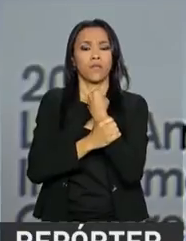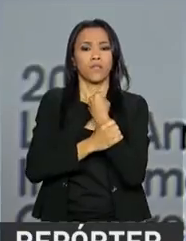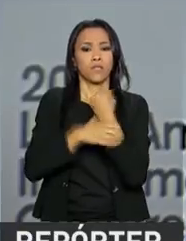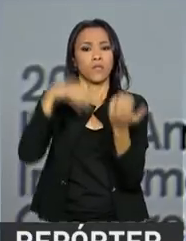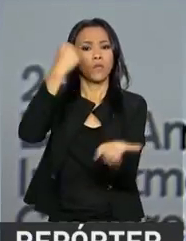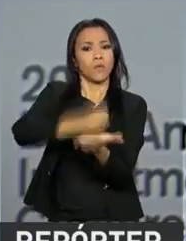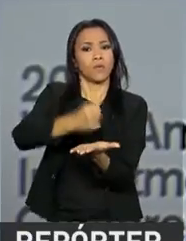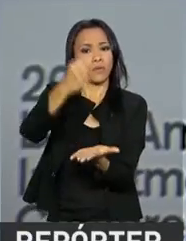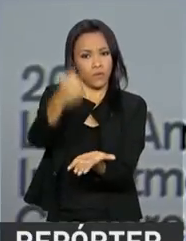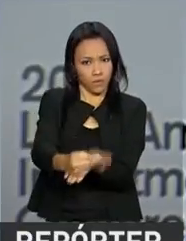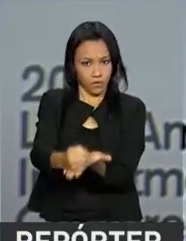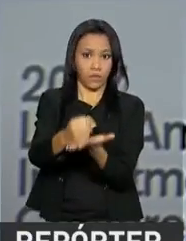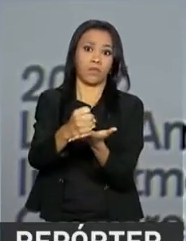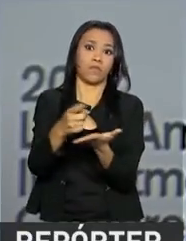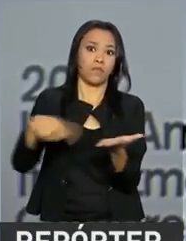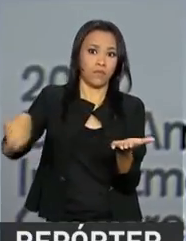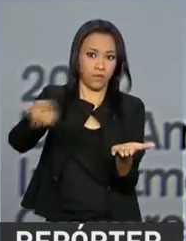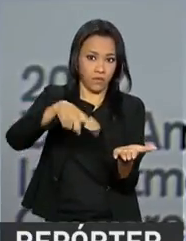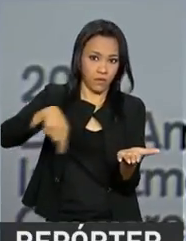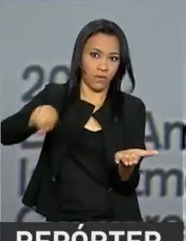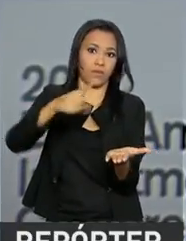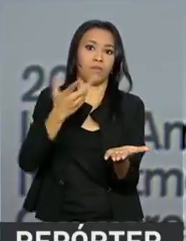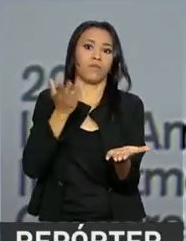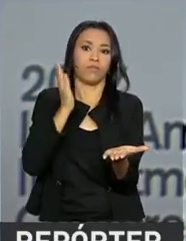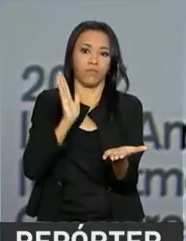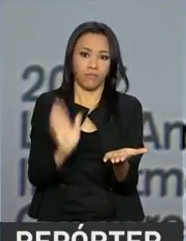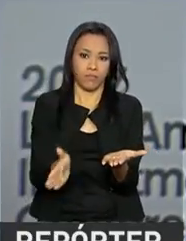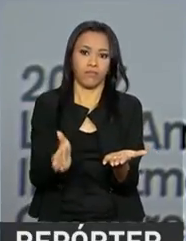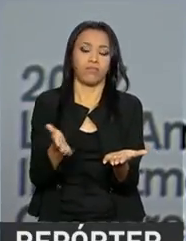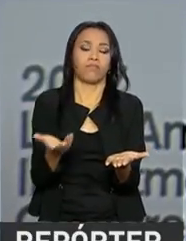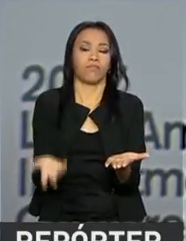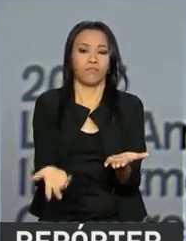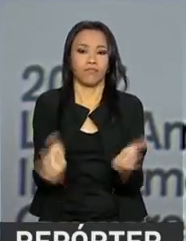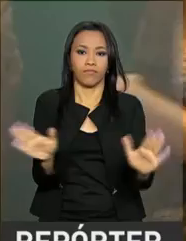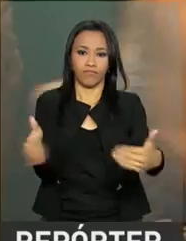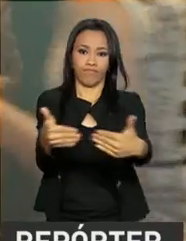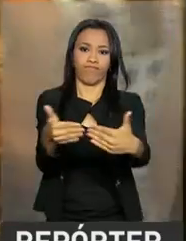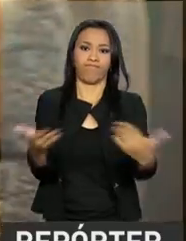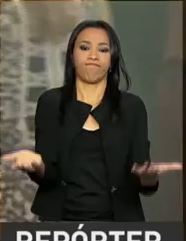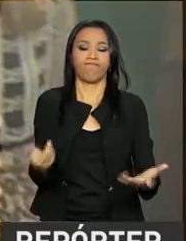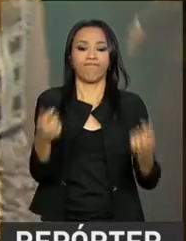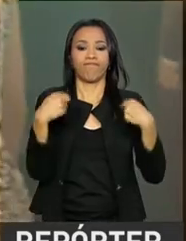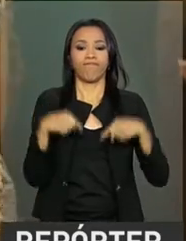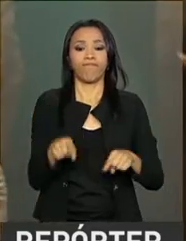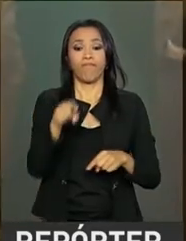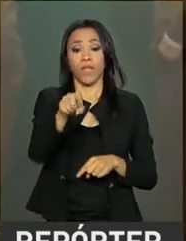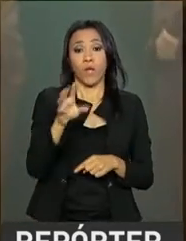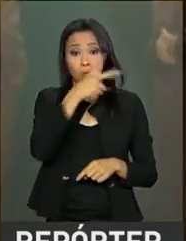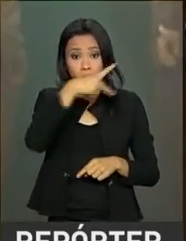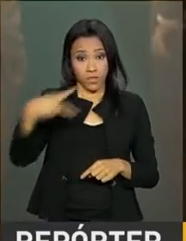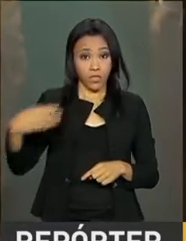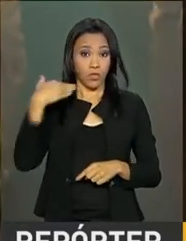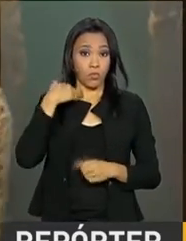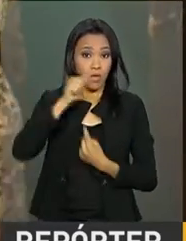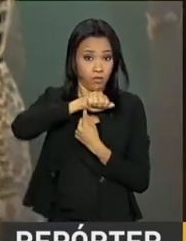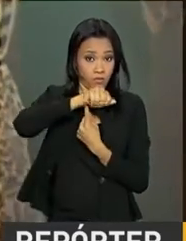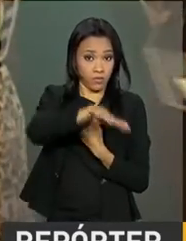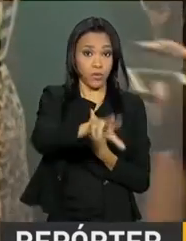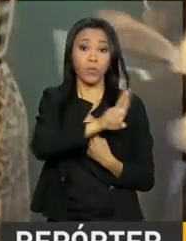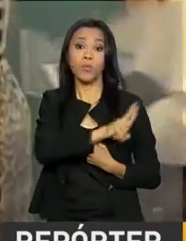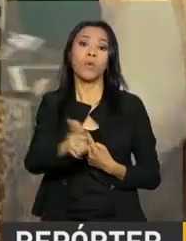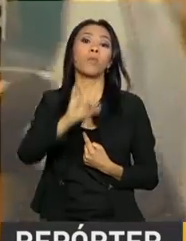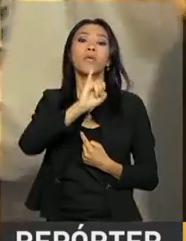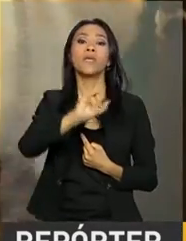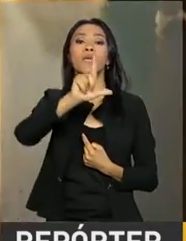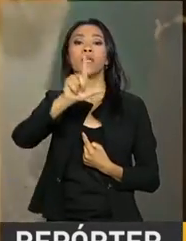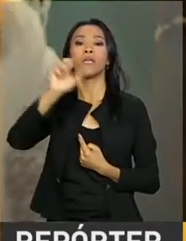matérias que a cortar em com os trabalhadores para o presidente do Banco Central Ilan goldfajn